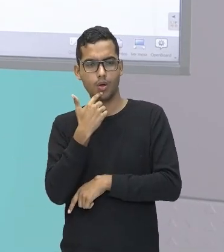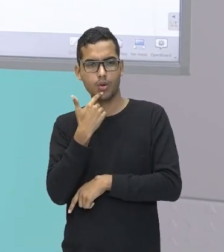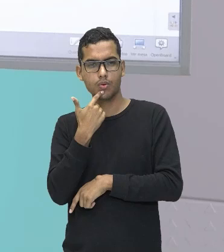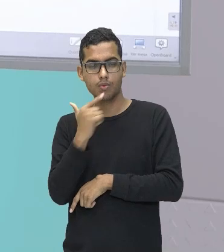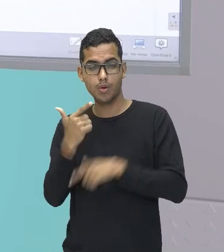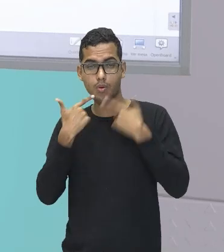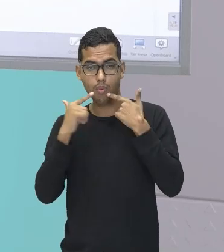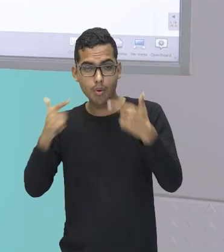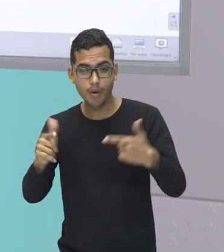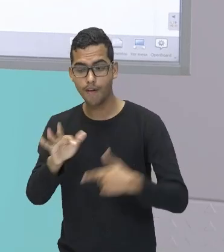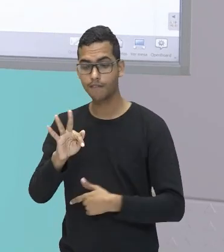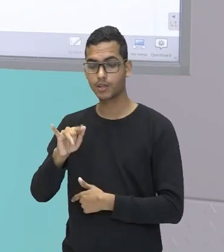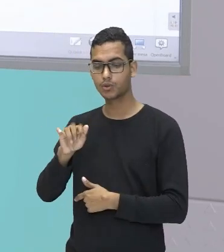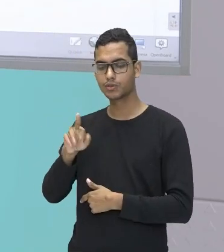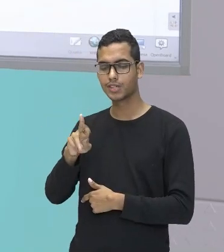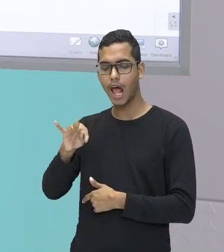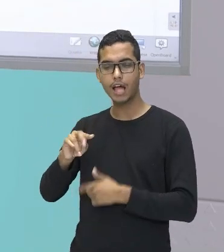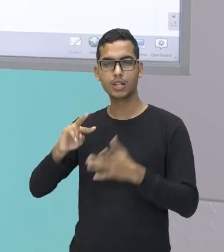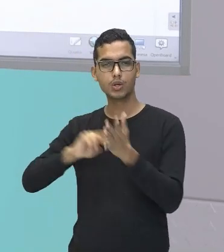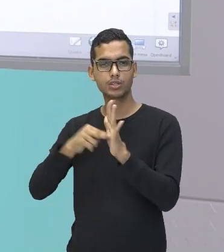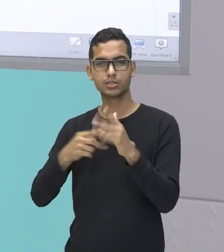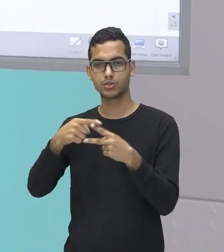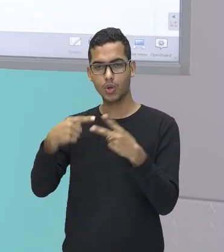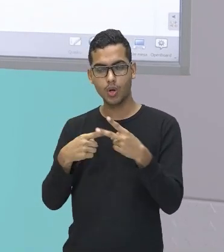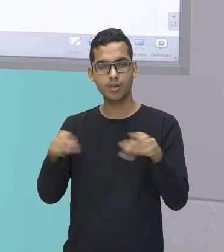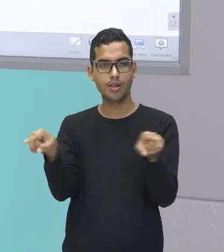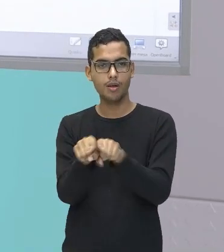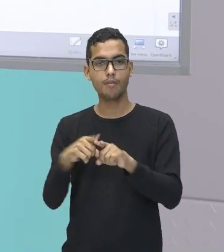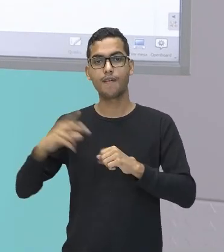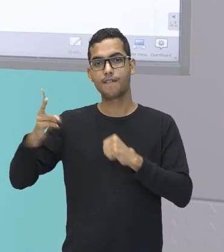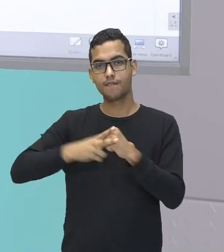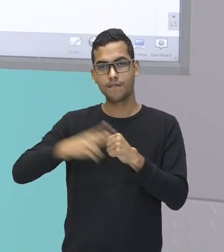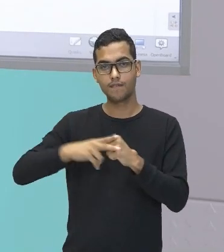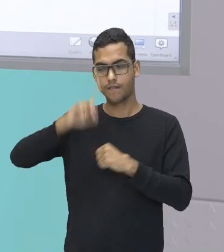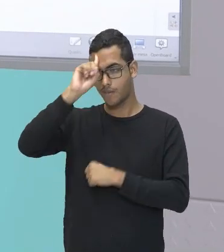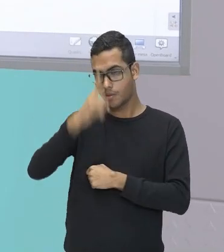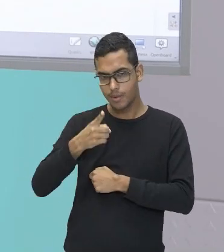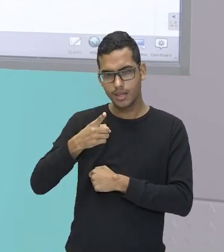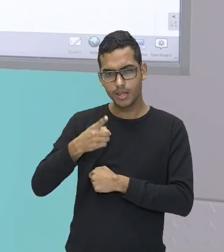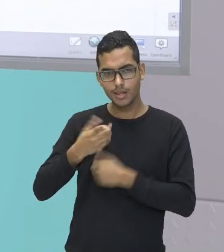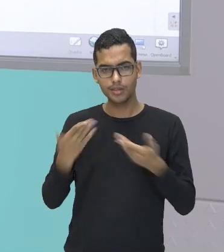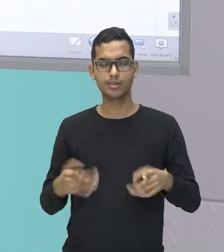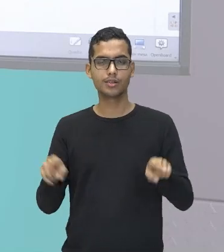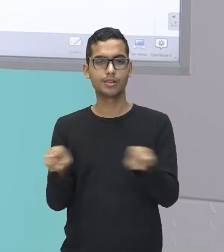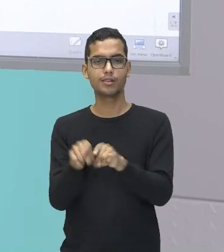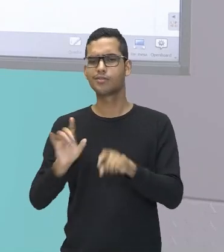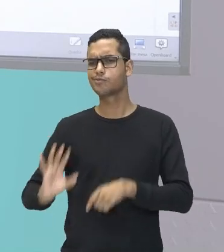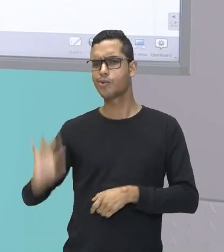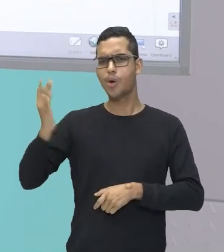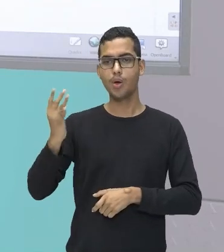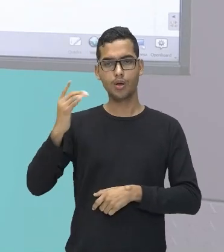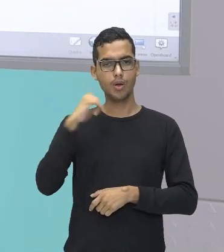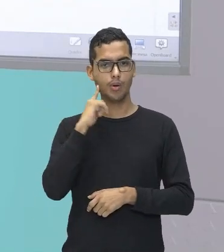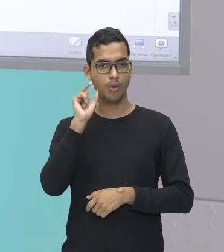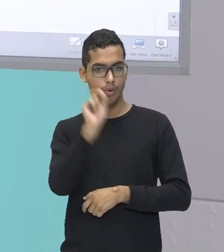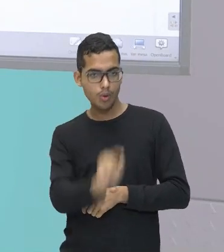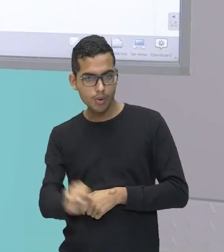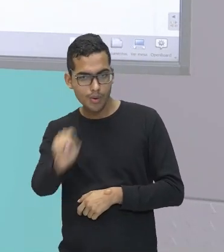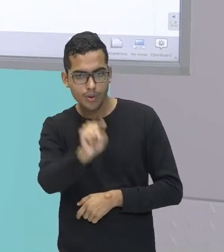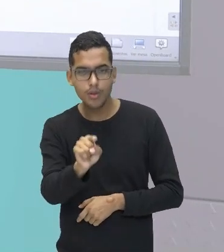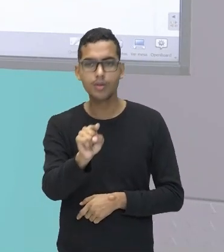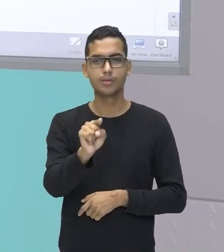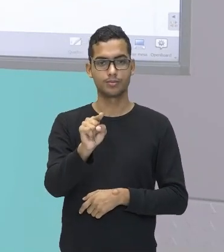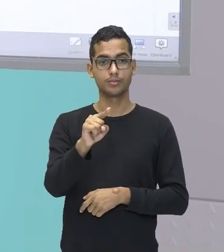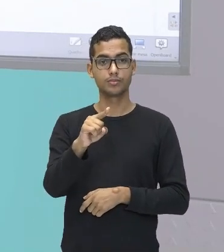figurada, de verbo no imperativo, vai acontecer justamente para fazer com que